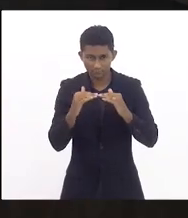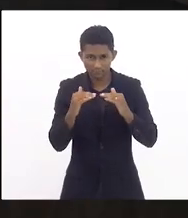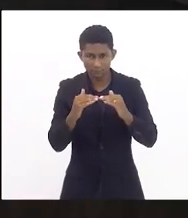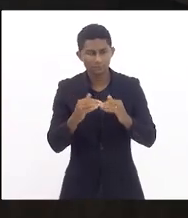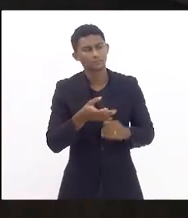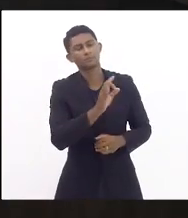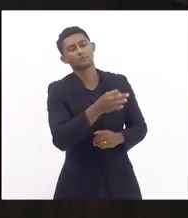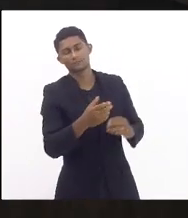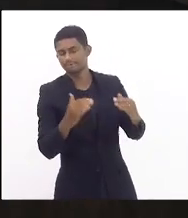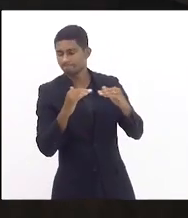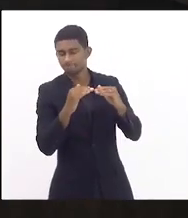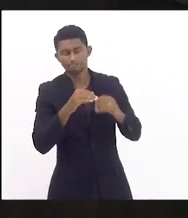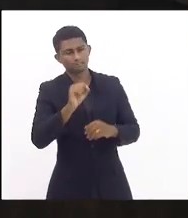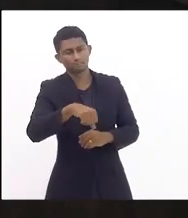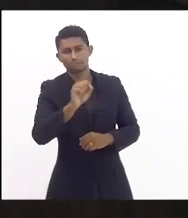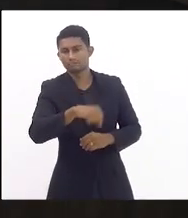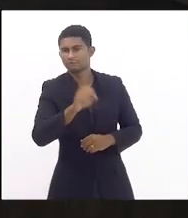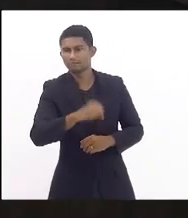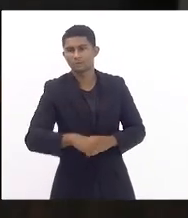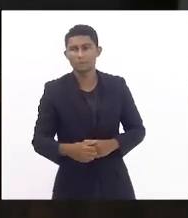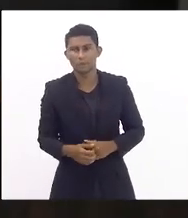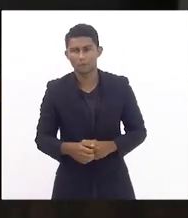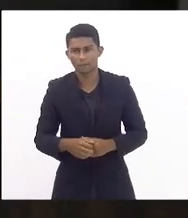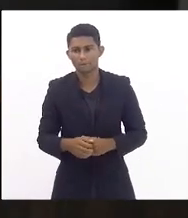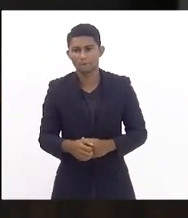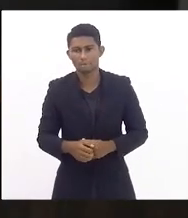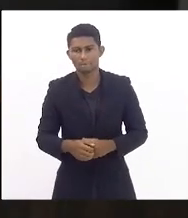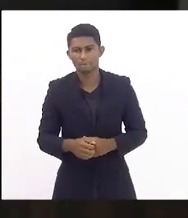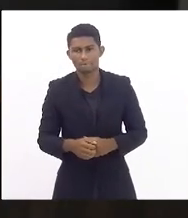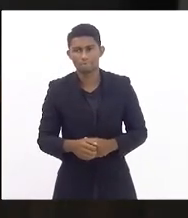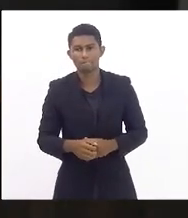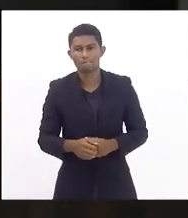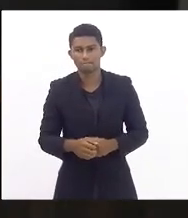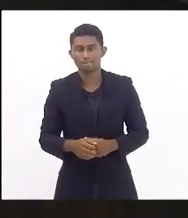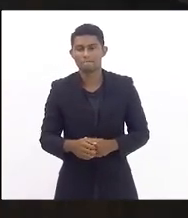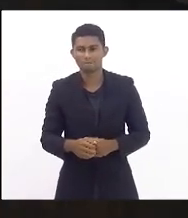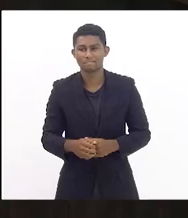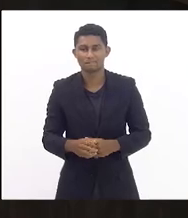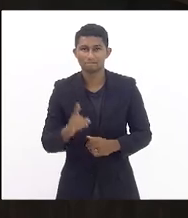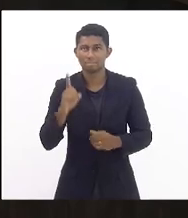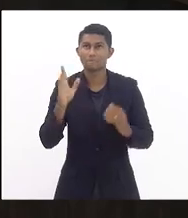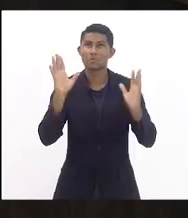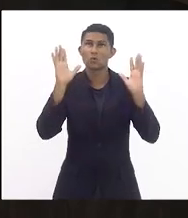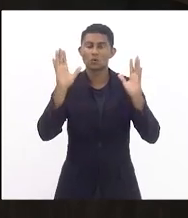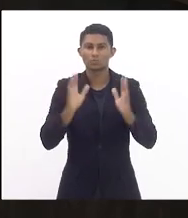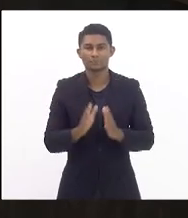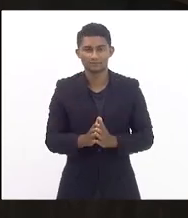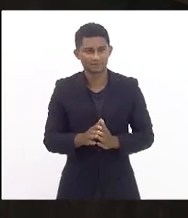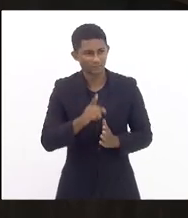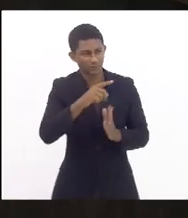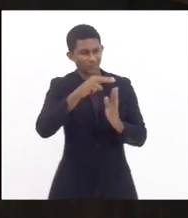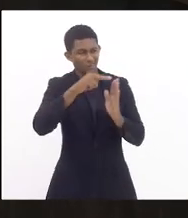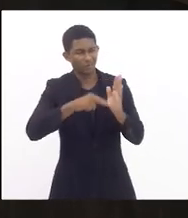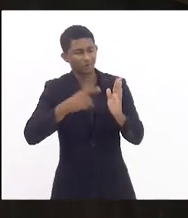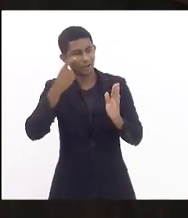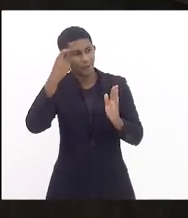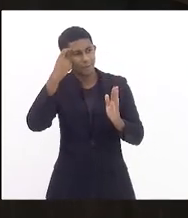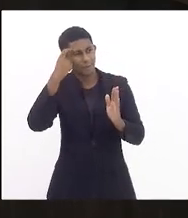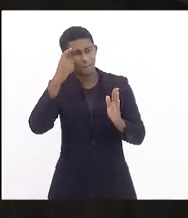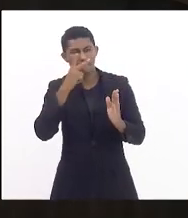de acordo, sim, senhor. Graças a Deus. Mil almas foram para o céu hoje. O senhor tem capacidade de ler